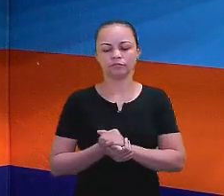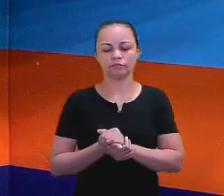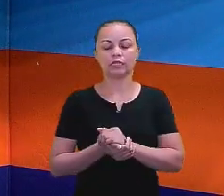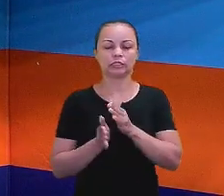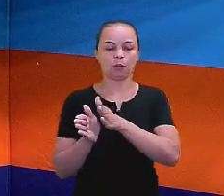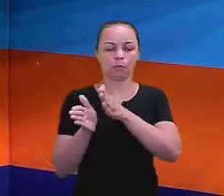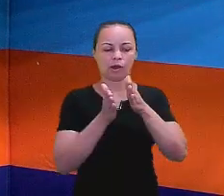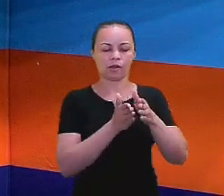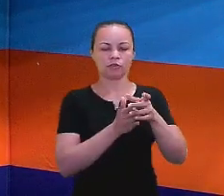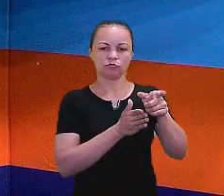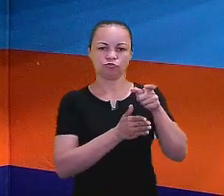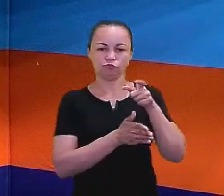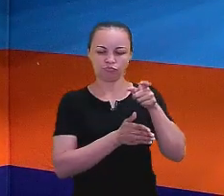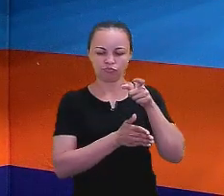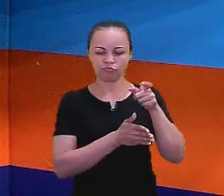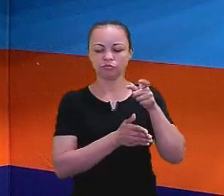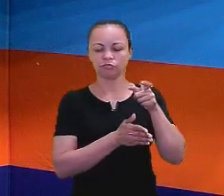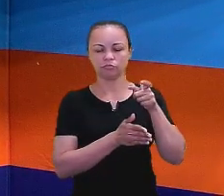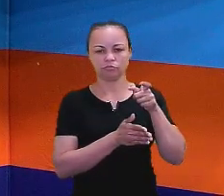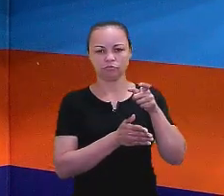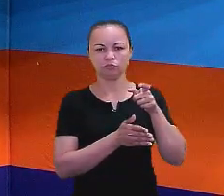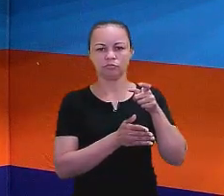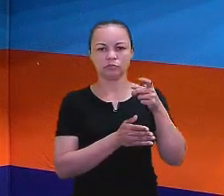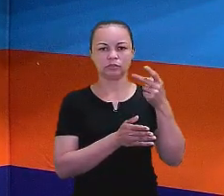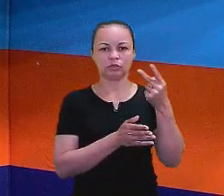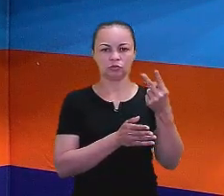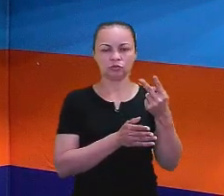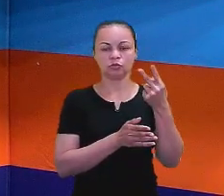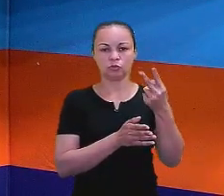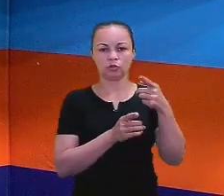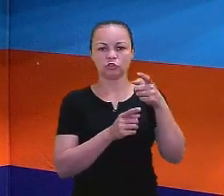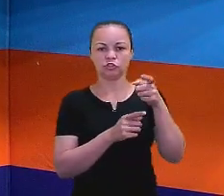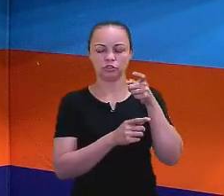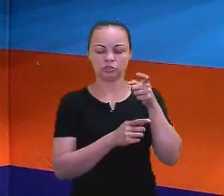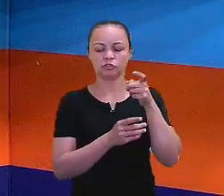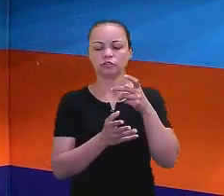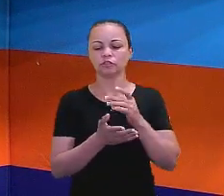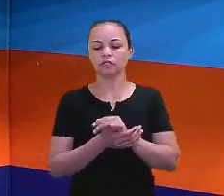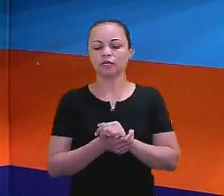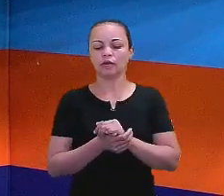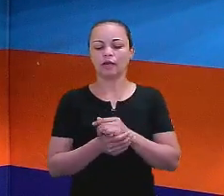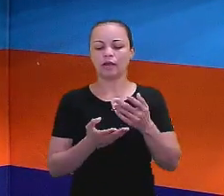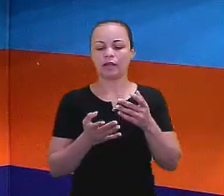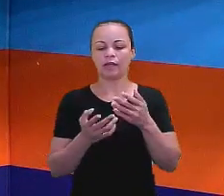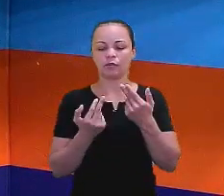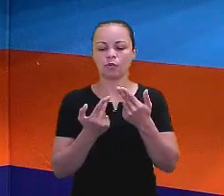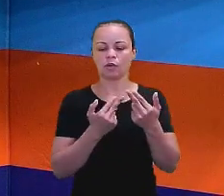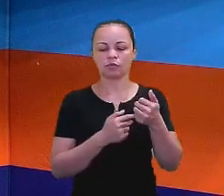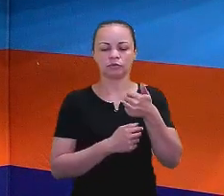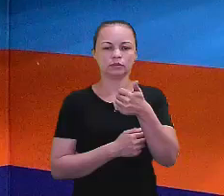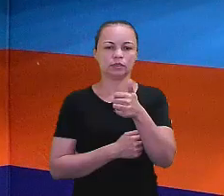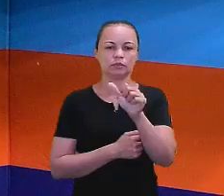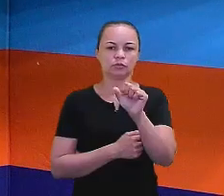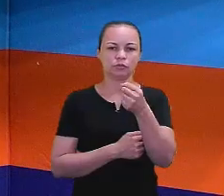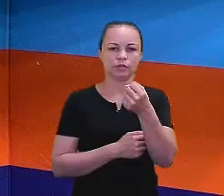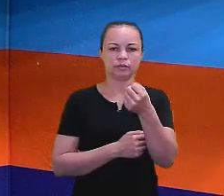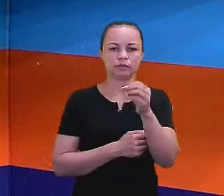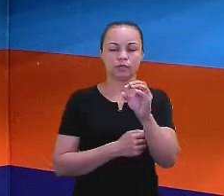aqui. E aí, adicionando, eu tenho 2x. É igual a 180 menos 100.